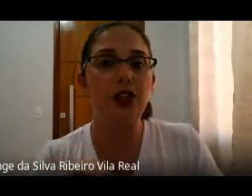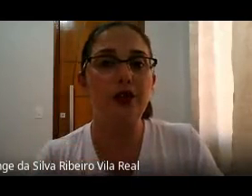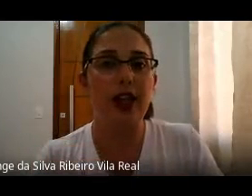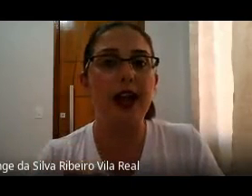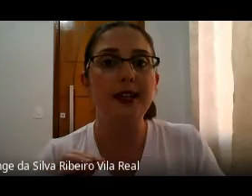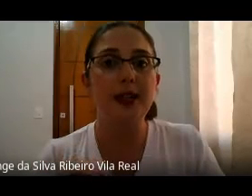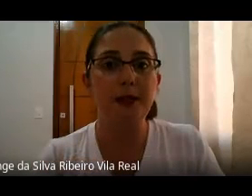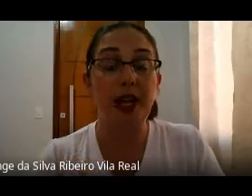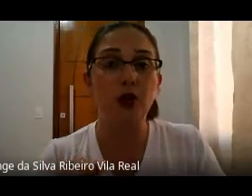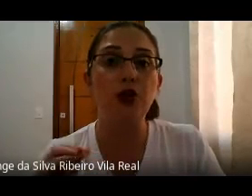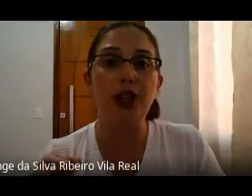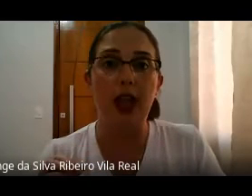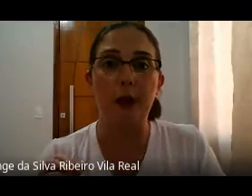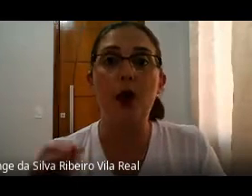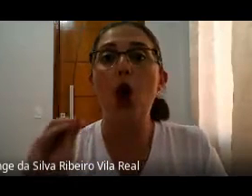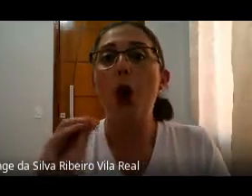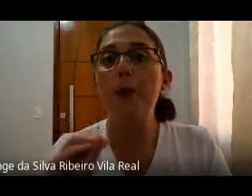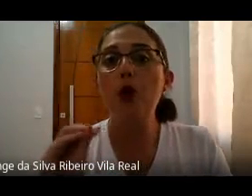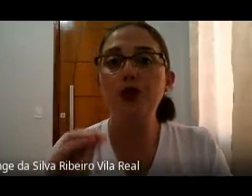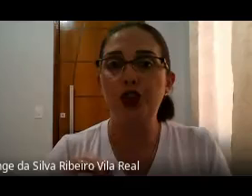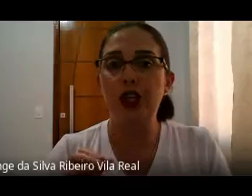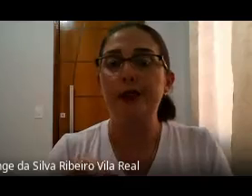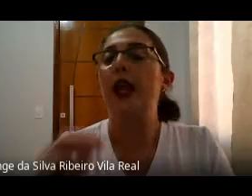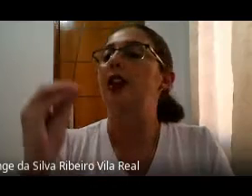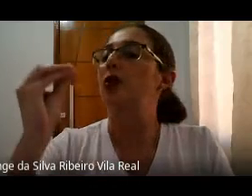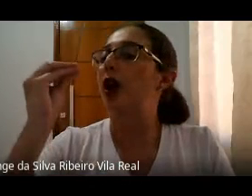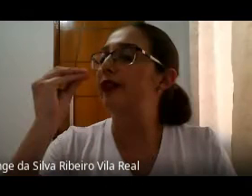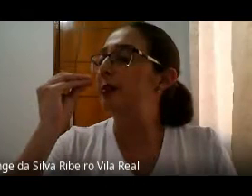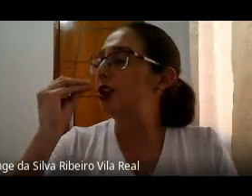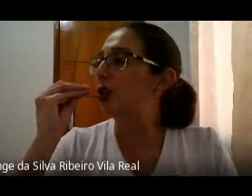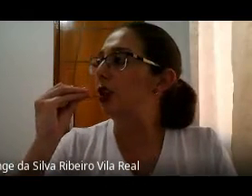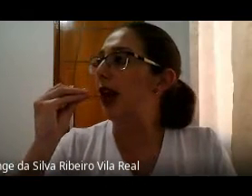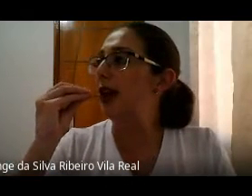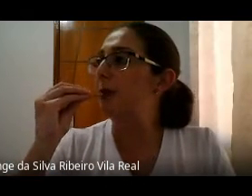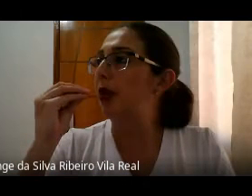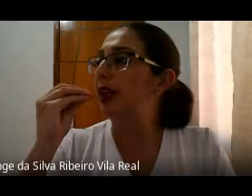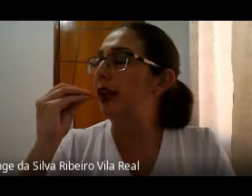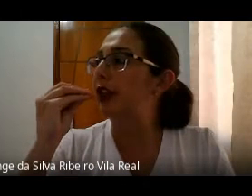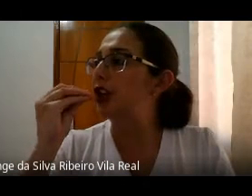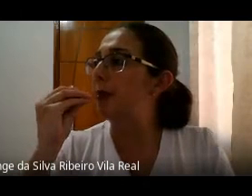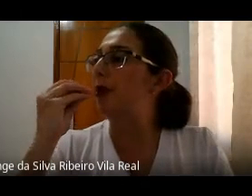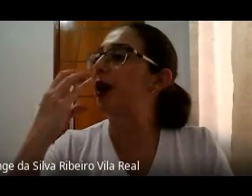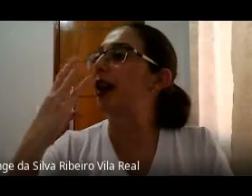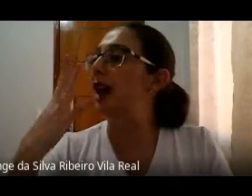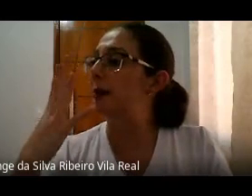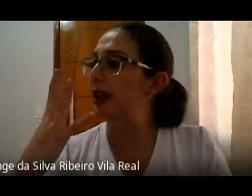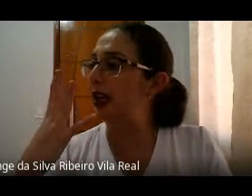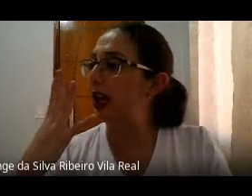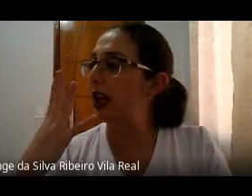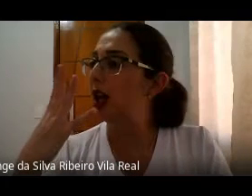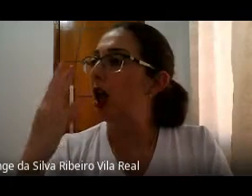que identificar esse período de tempo. Bom dia. Então, novamente, eu colocaria a mão aqui na frente da boca